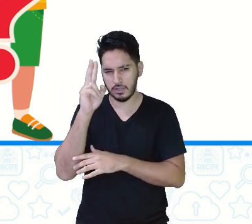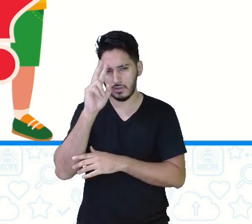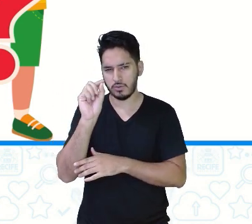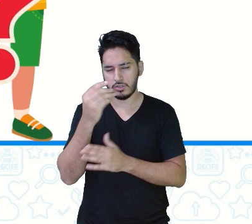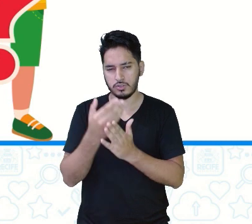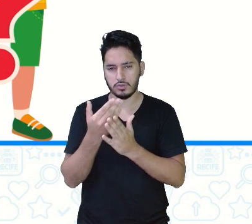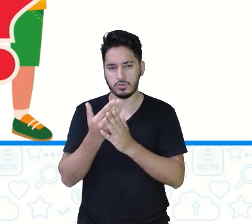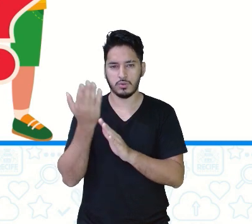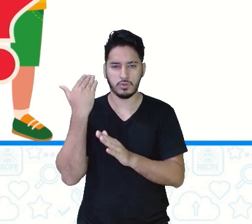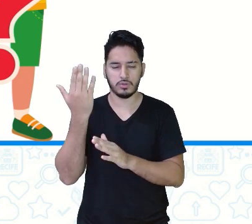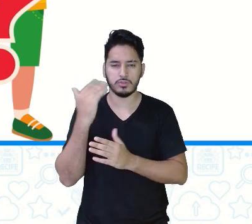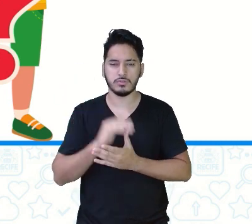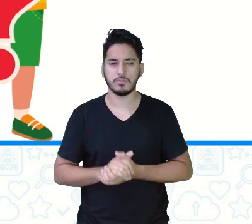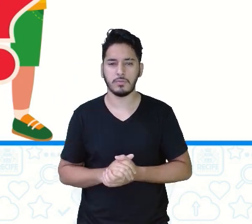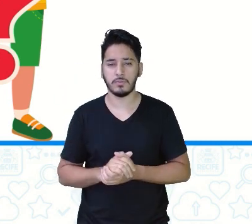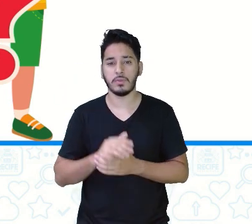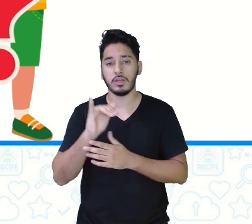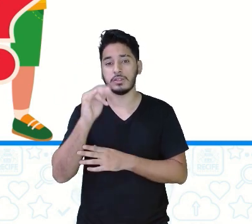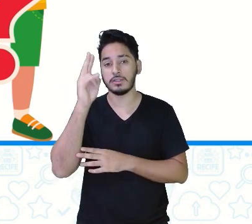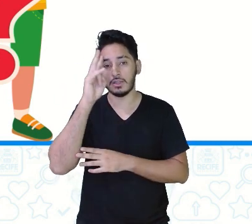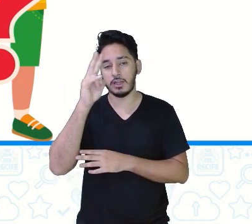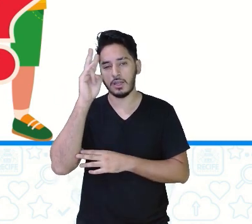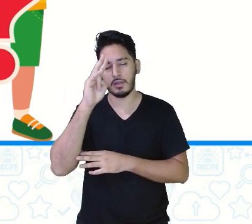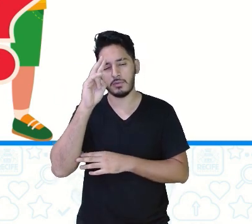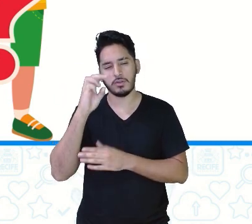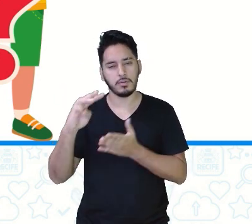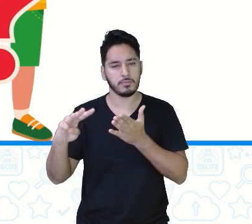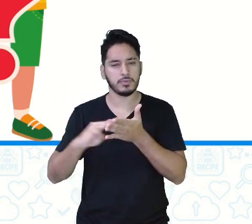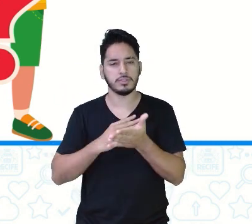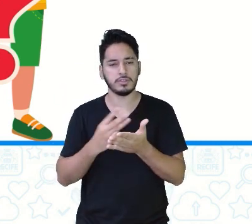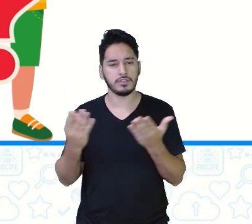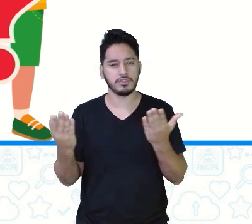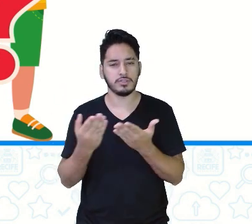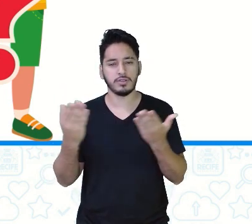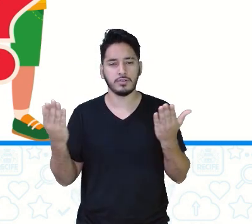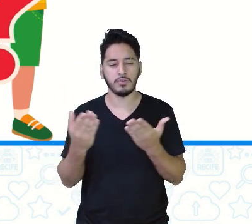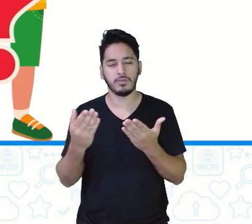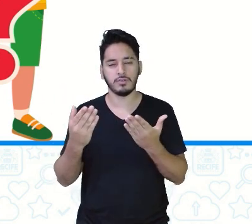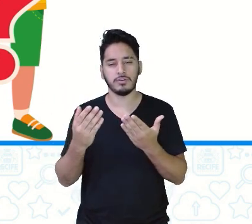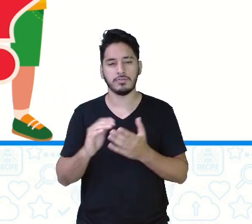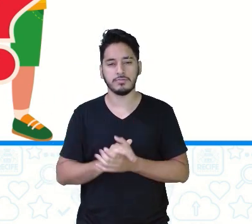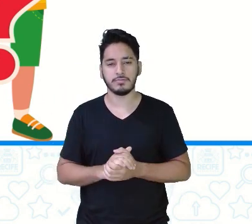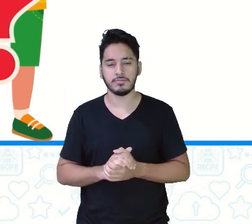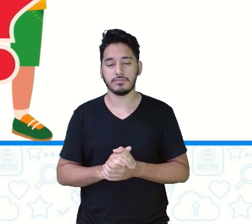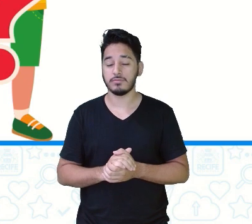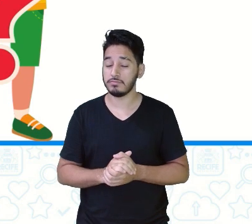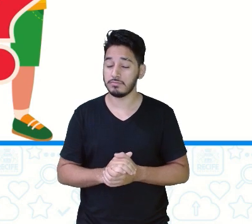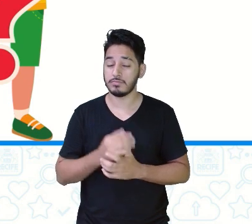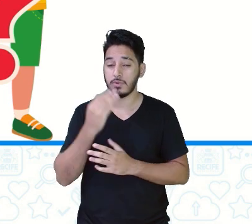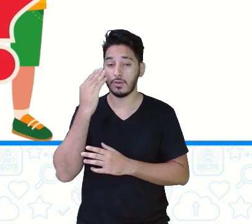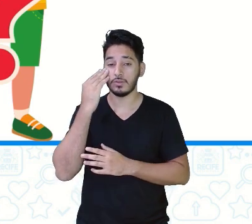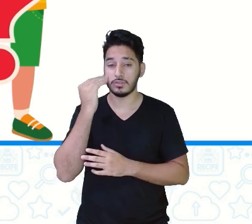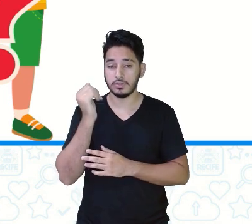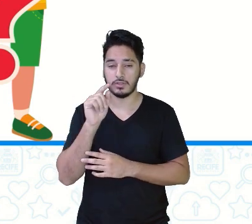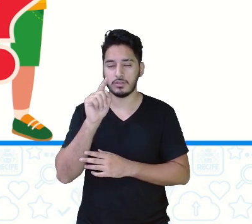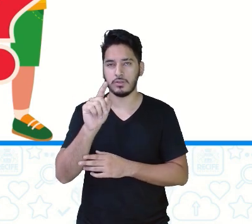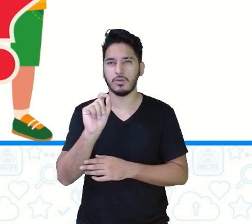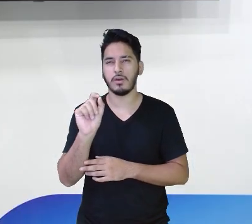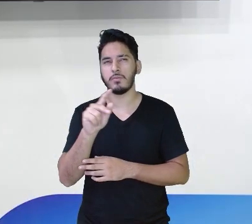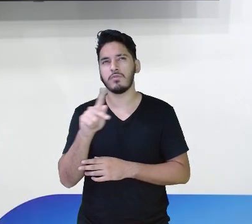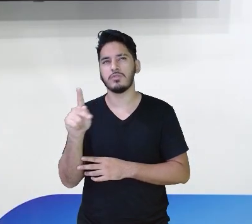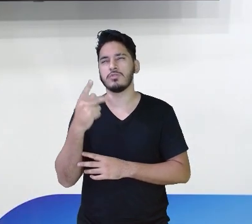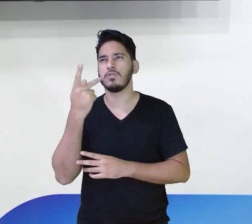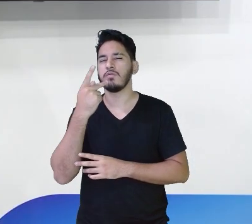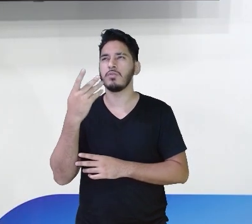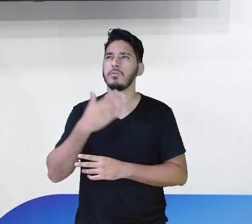anterior? Se lembra, fala aí com a professora Kérima, comunica com a gente, né? Eu sei o seguinte, que a professora Abigail,